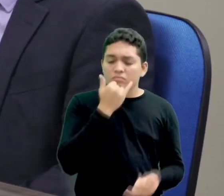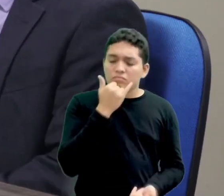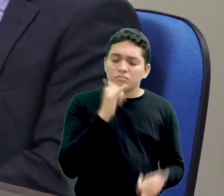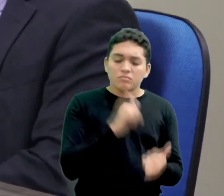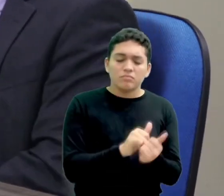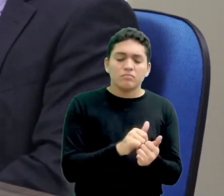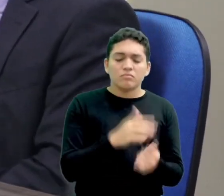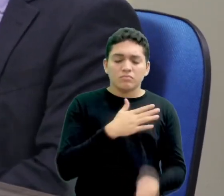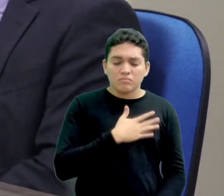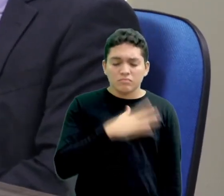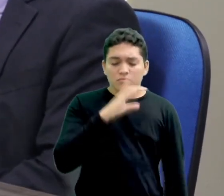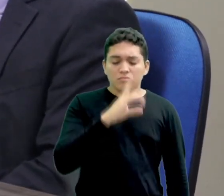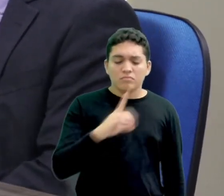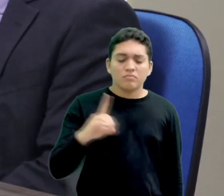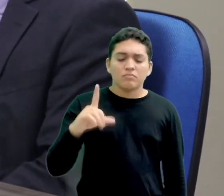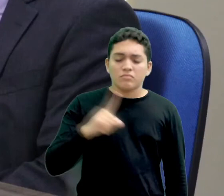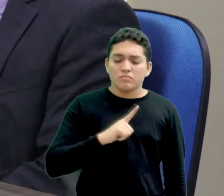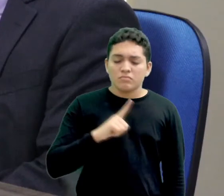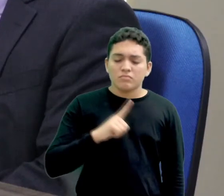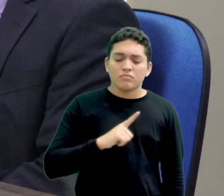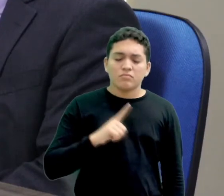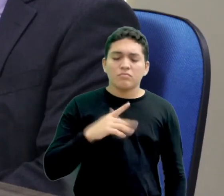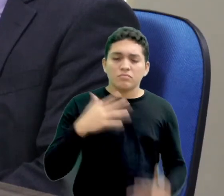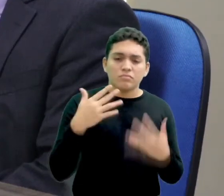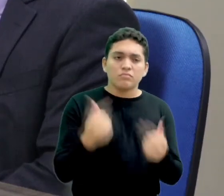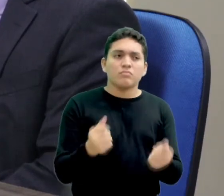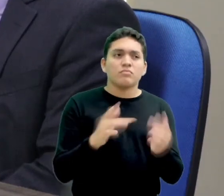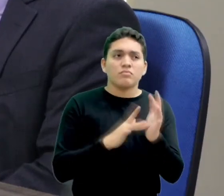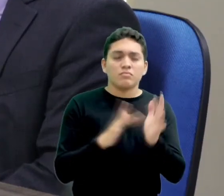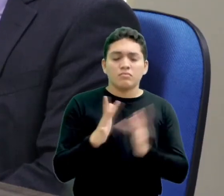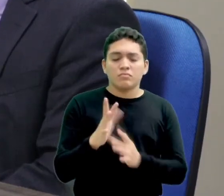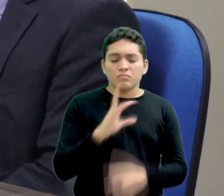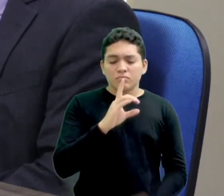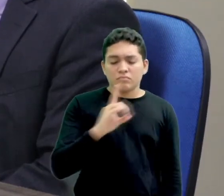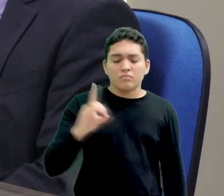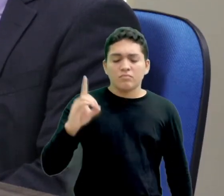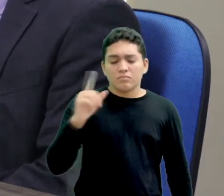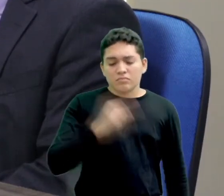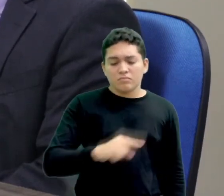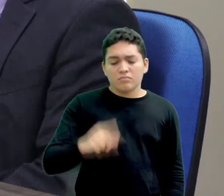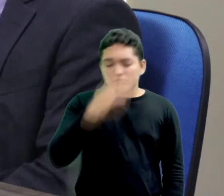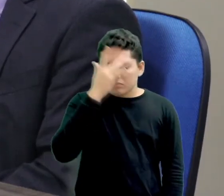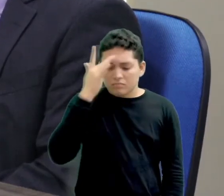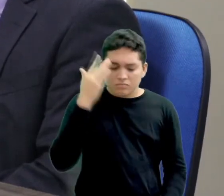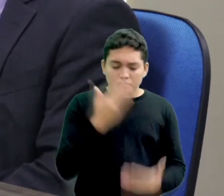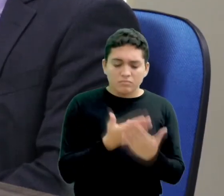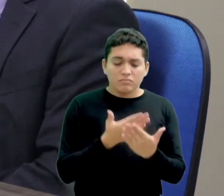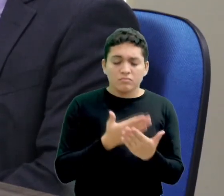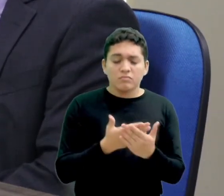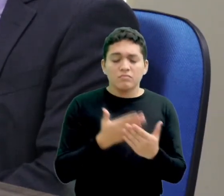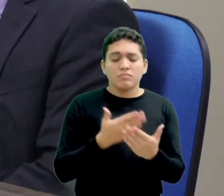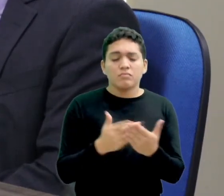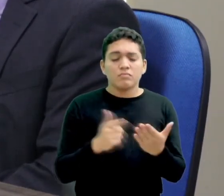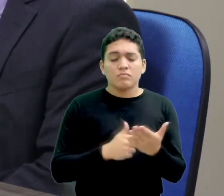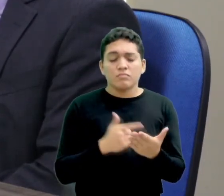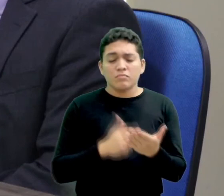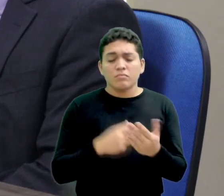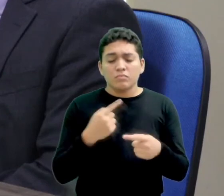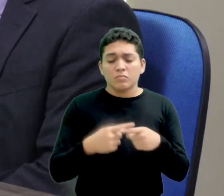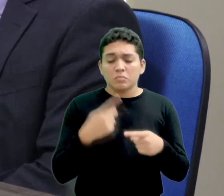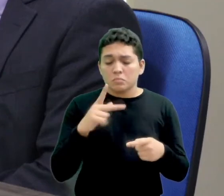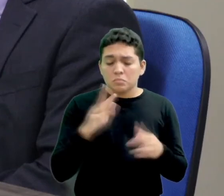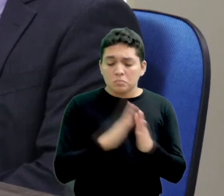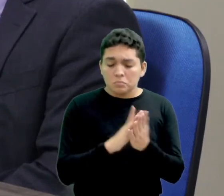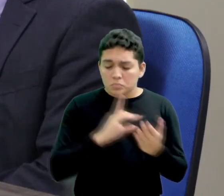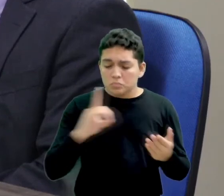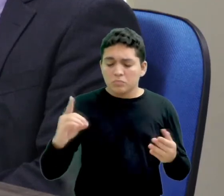Senhor, ó Deus, que haja reconciliação, meu Deus, daqueles que estudarem essa lição, pois a Tua palavra nos